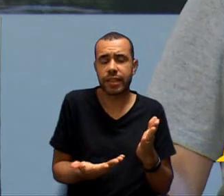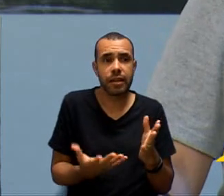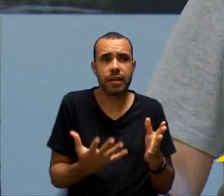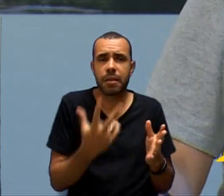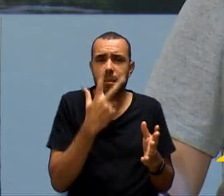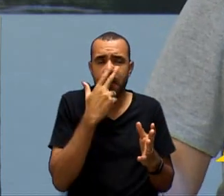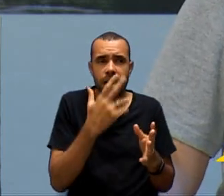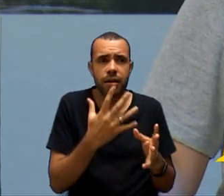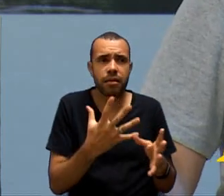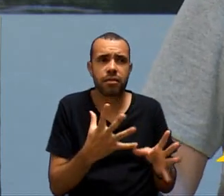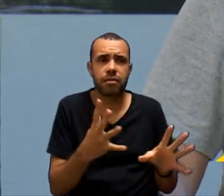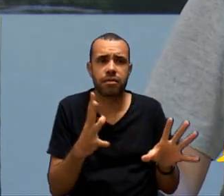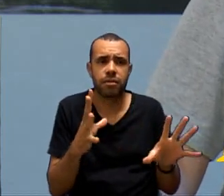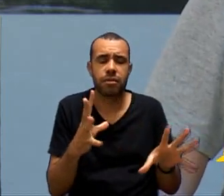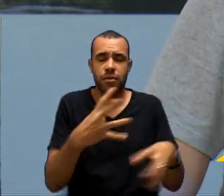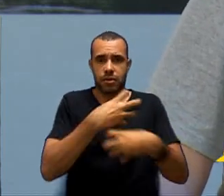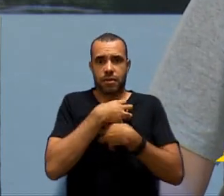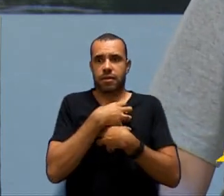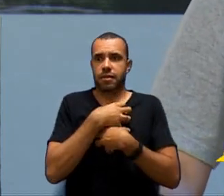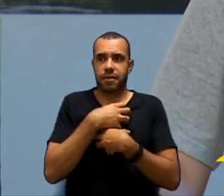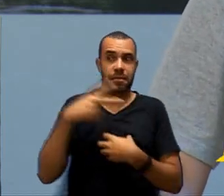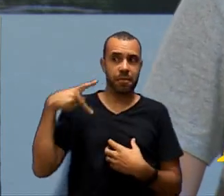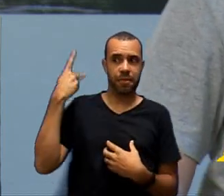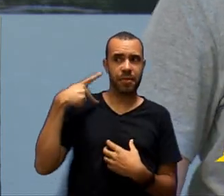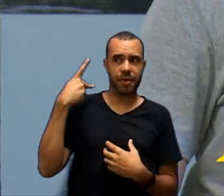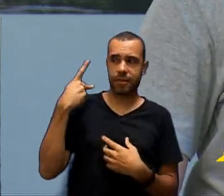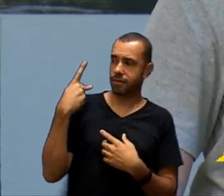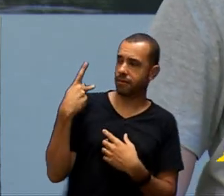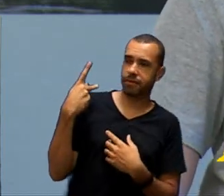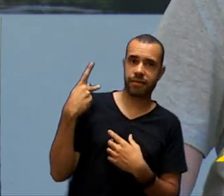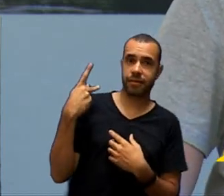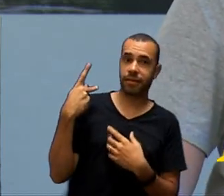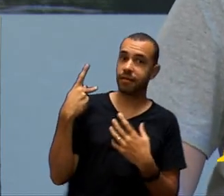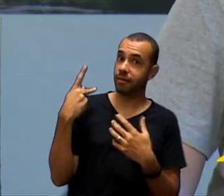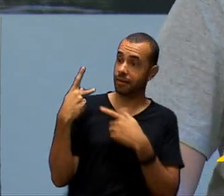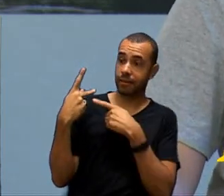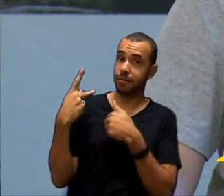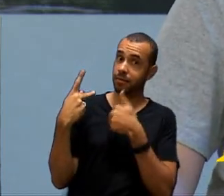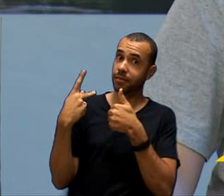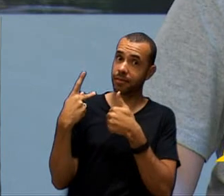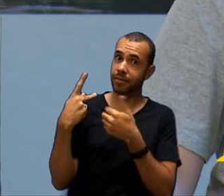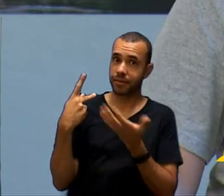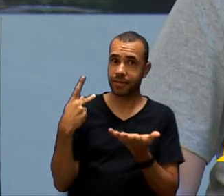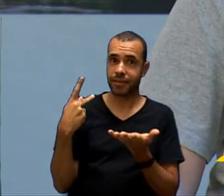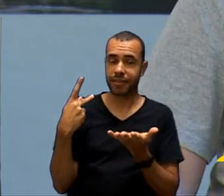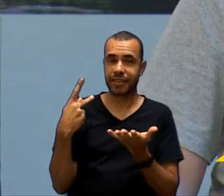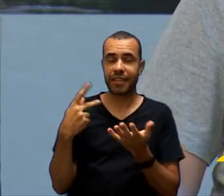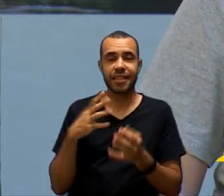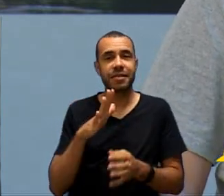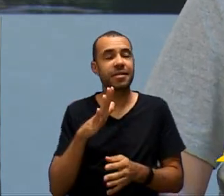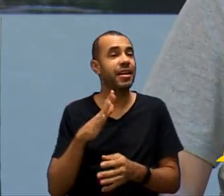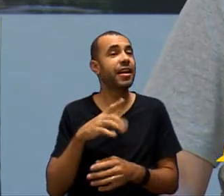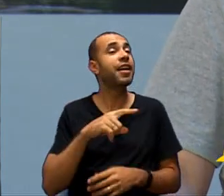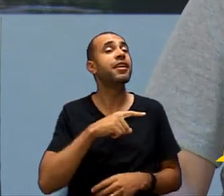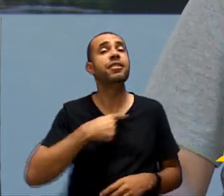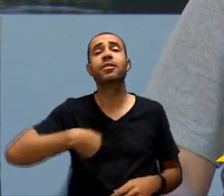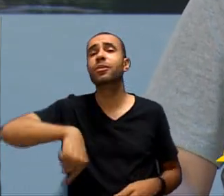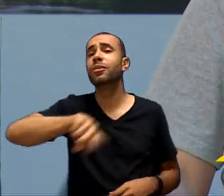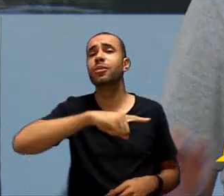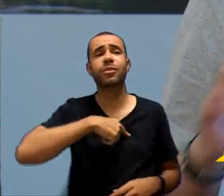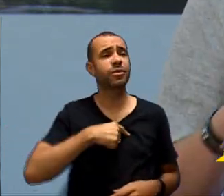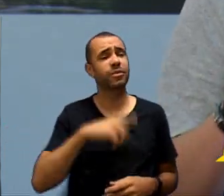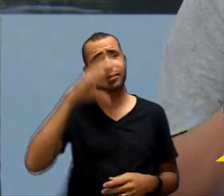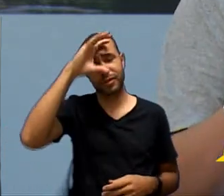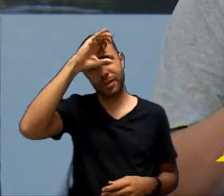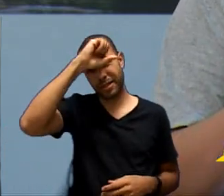possuídos por políticos. Espero que bons, né? E todos nós aprendemos alguma coisa, nem